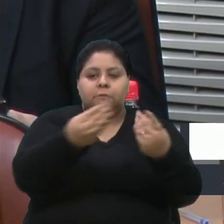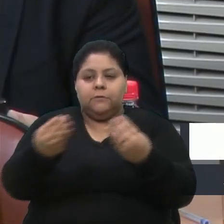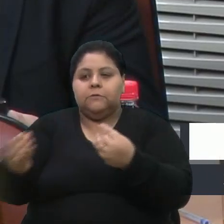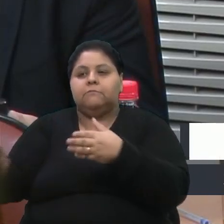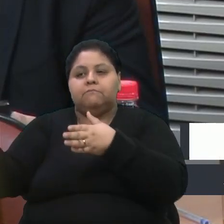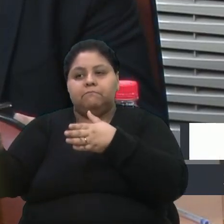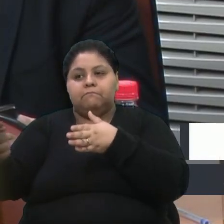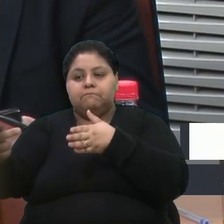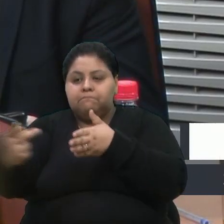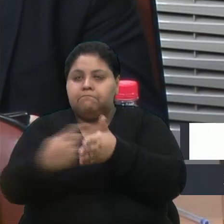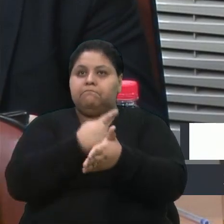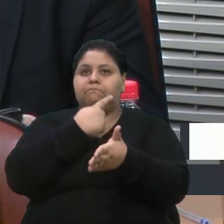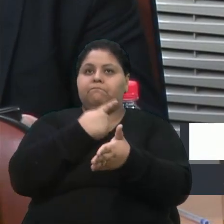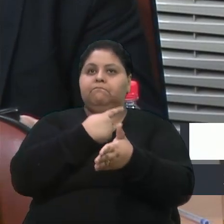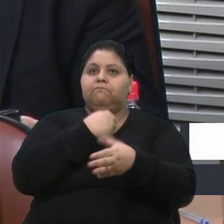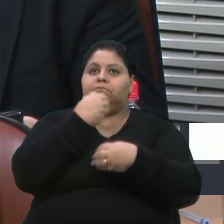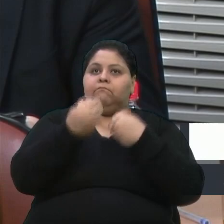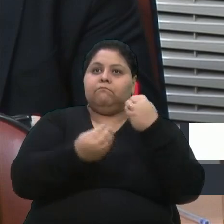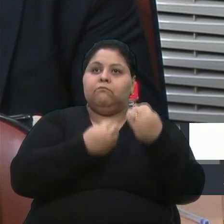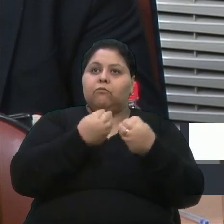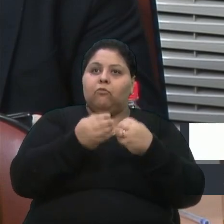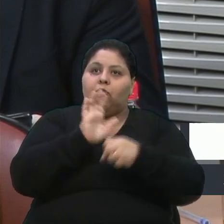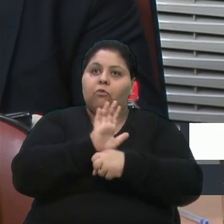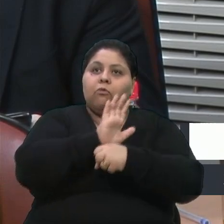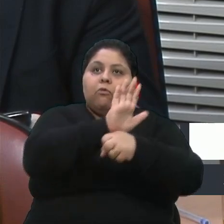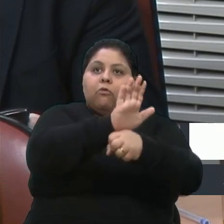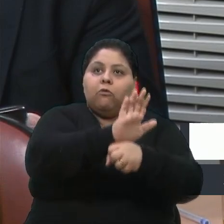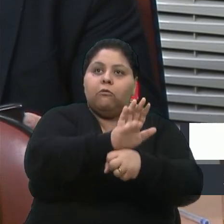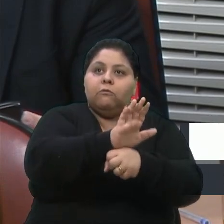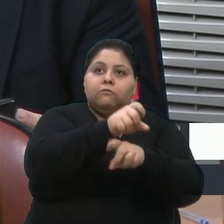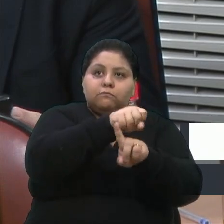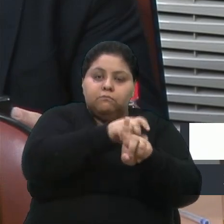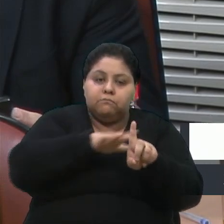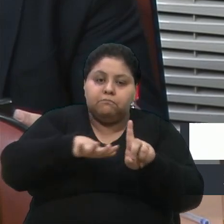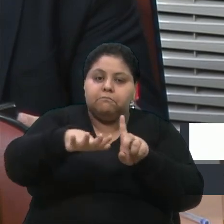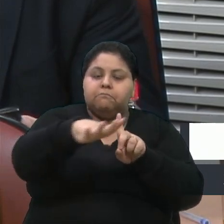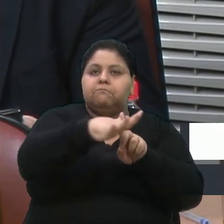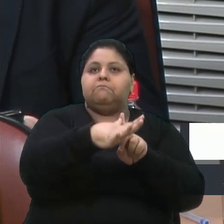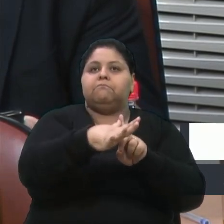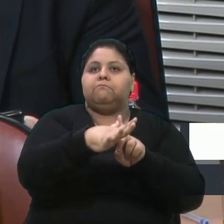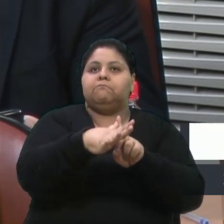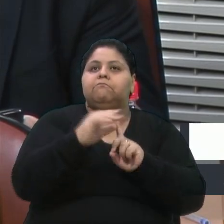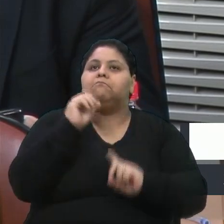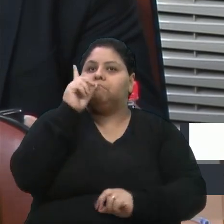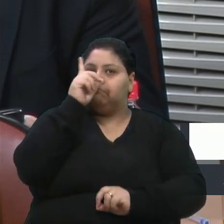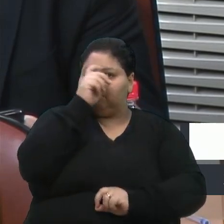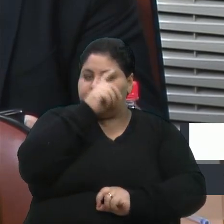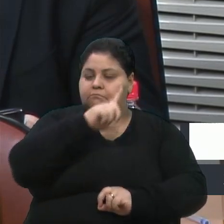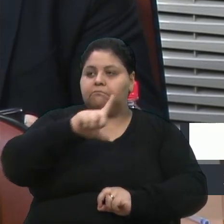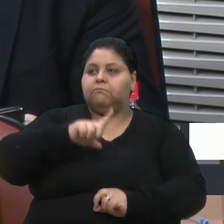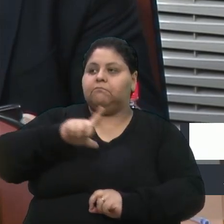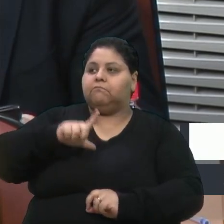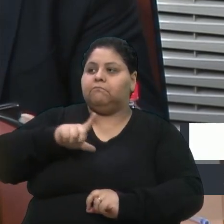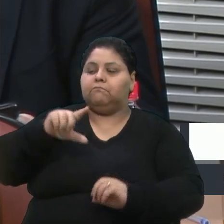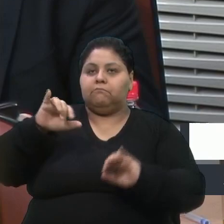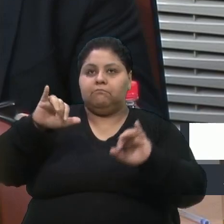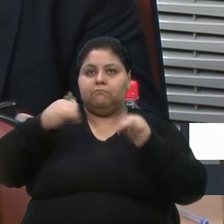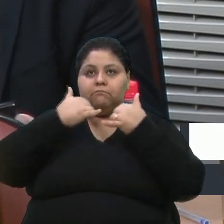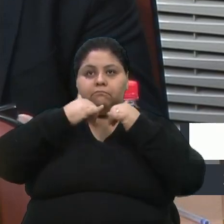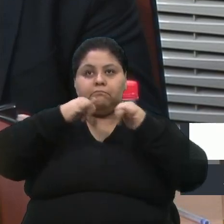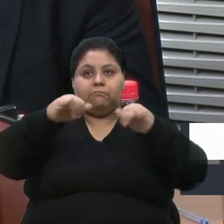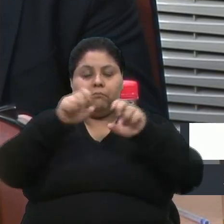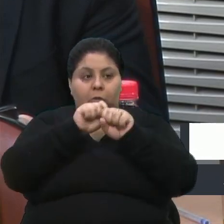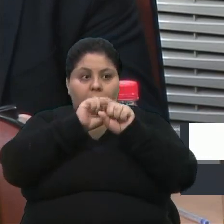na questão de encaminhamentos assistenciais, raramente existe uma informação clara e objetiva que